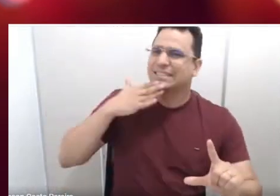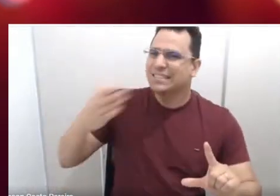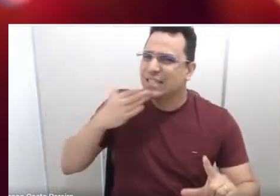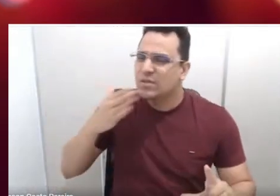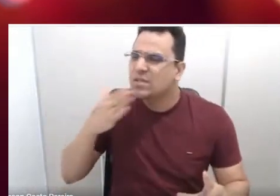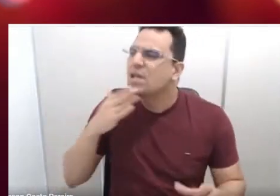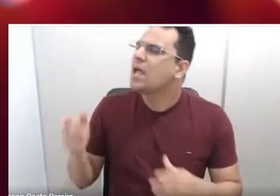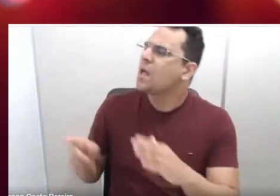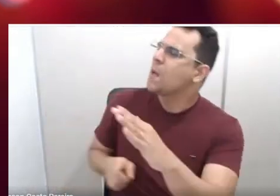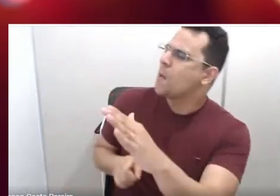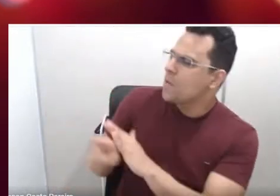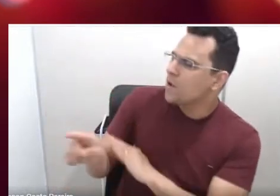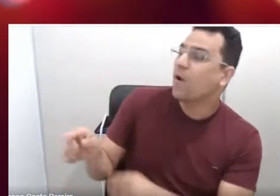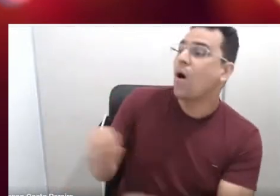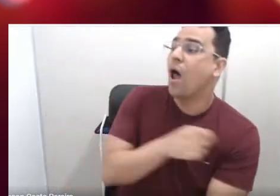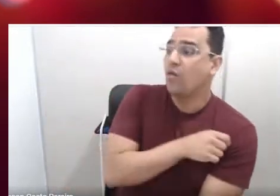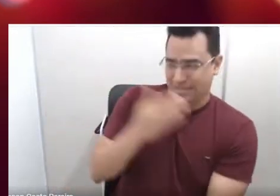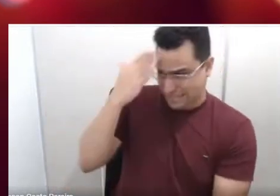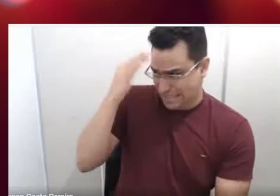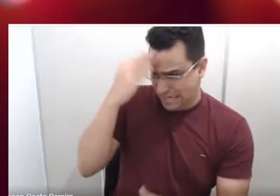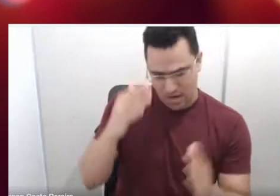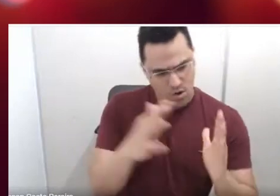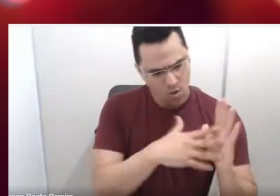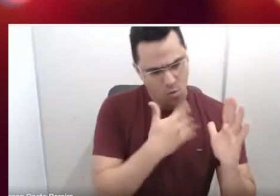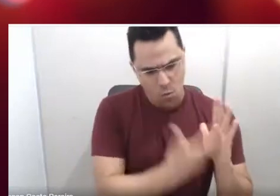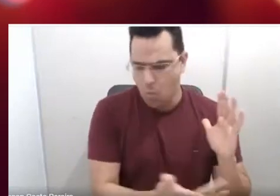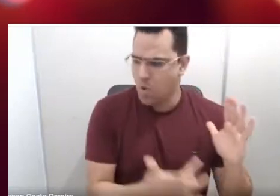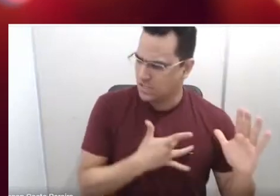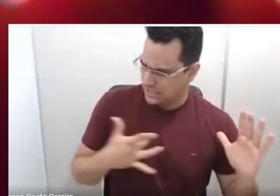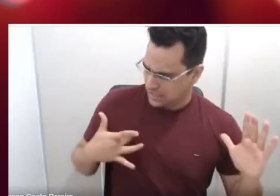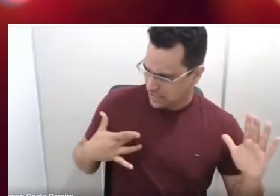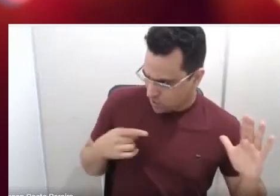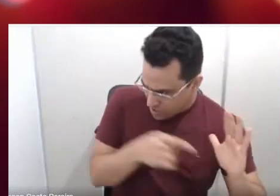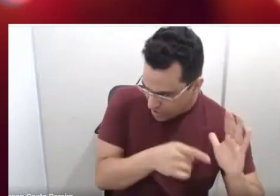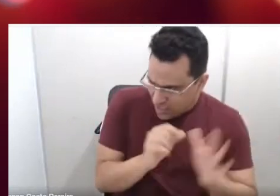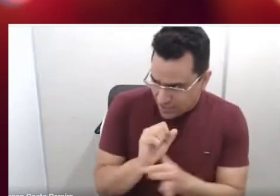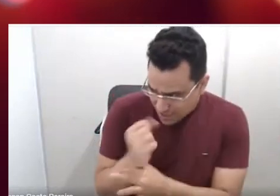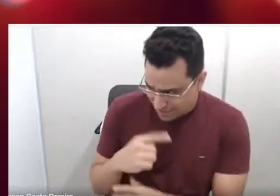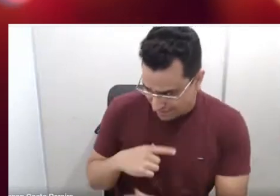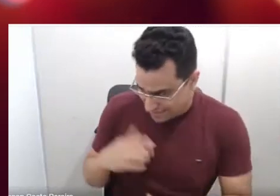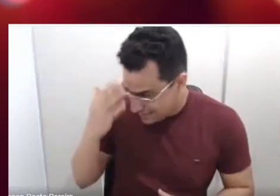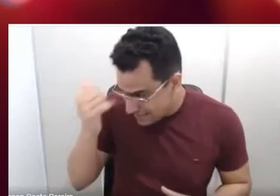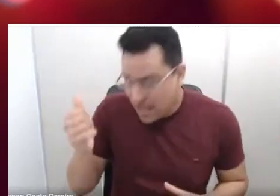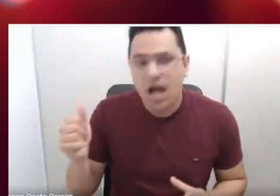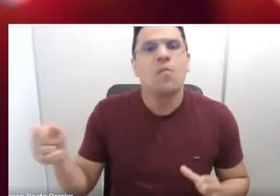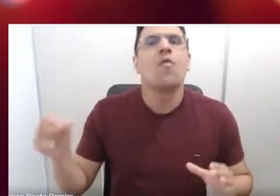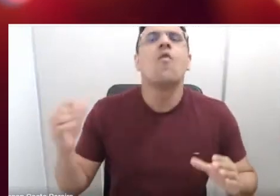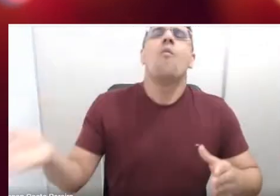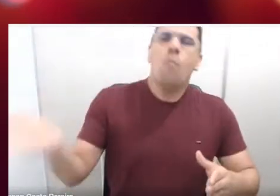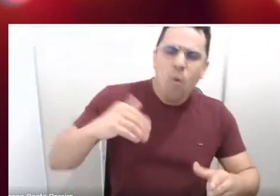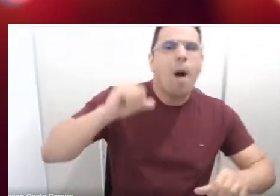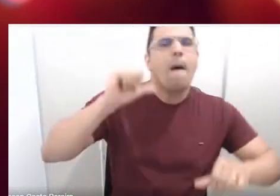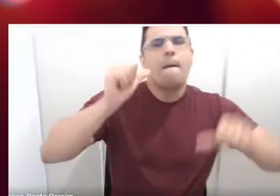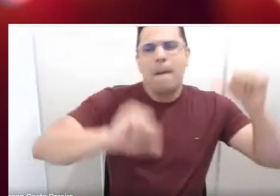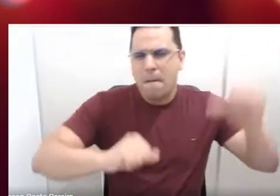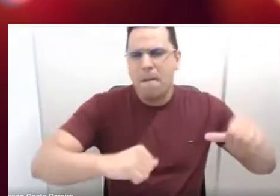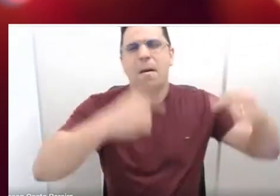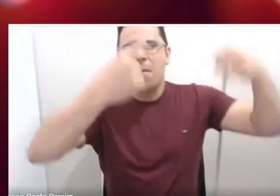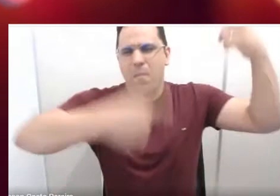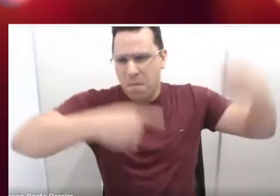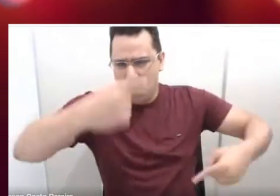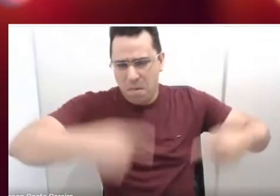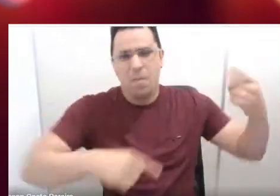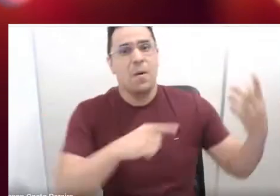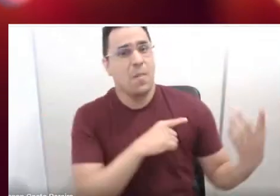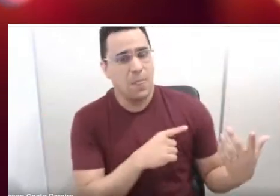de biossegurança, levou tanto a resolução que foi ao CONCEP do ERE, que foi discutida, nós levamos para